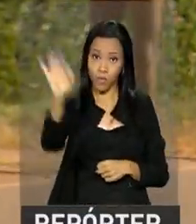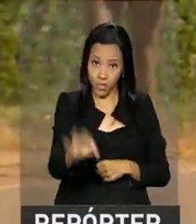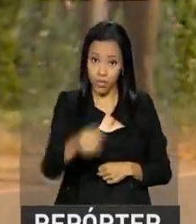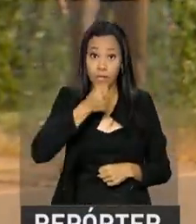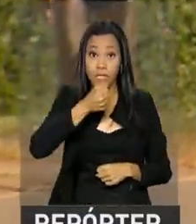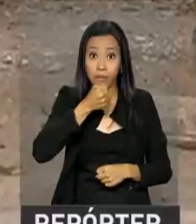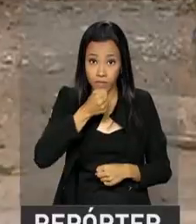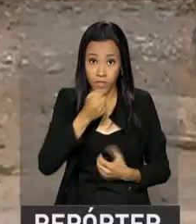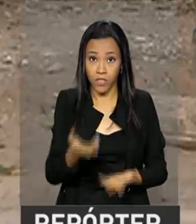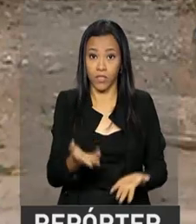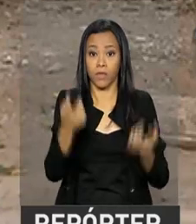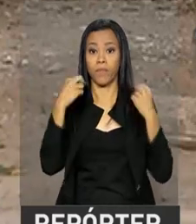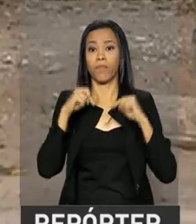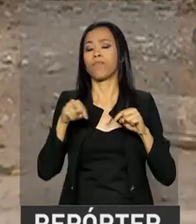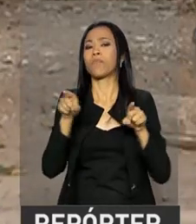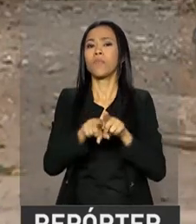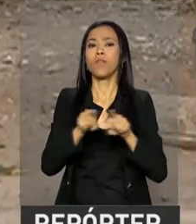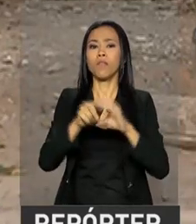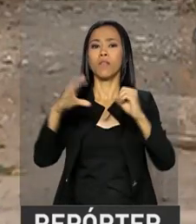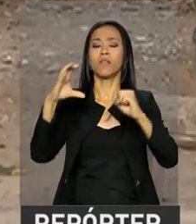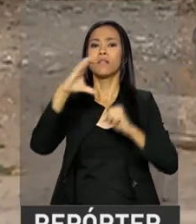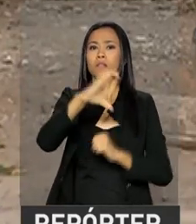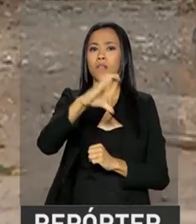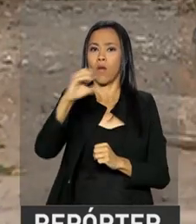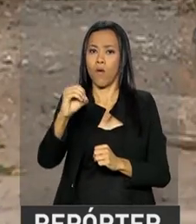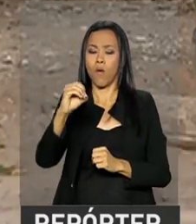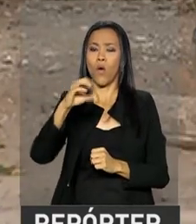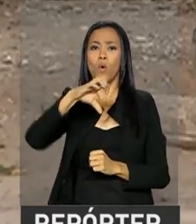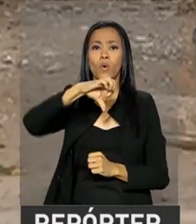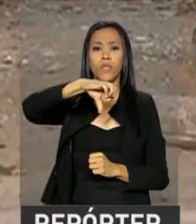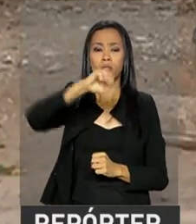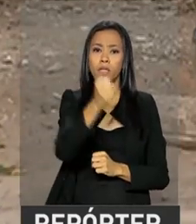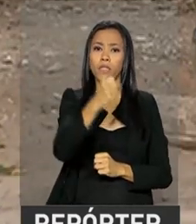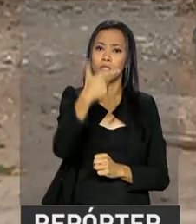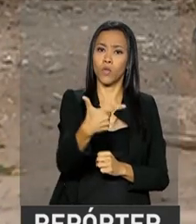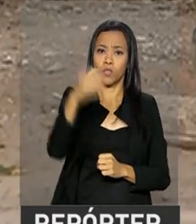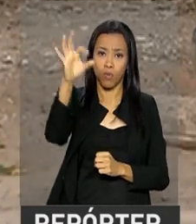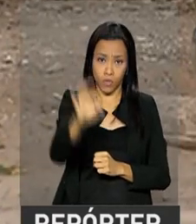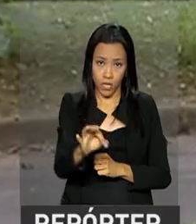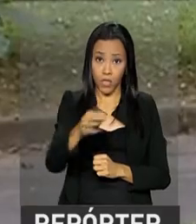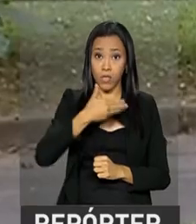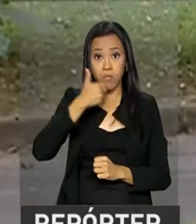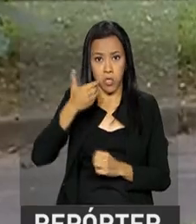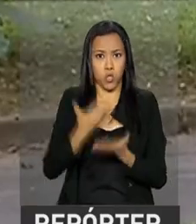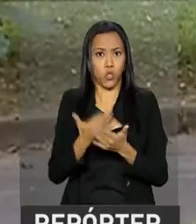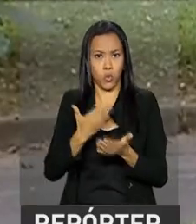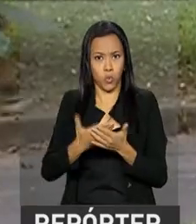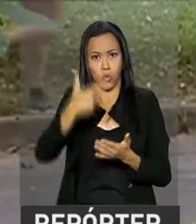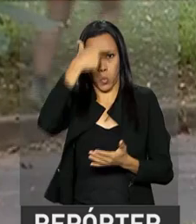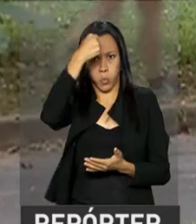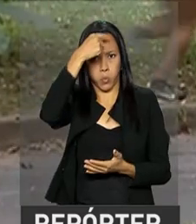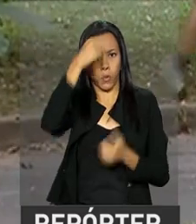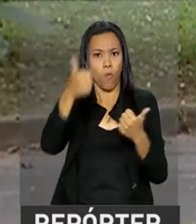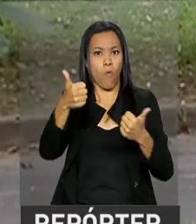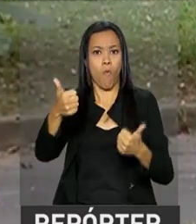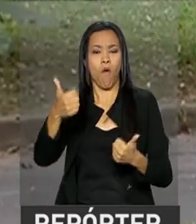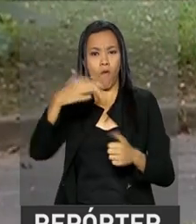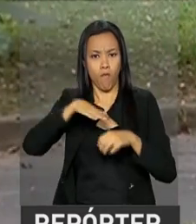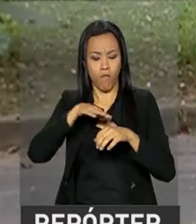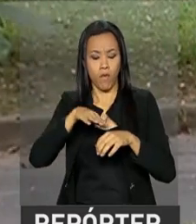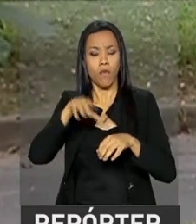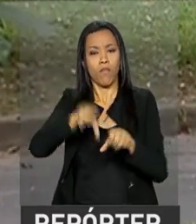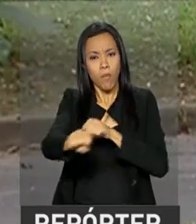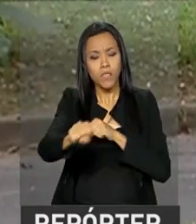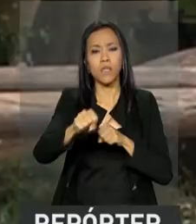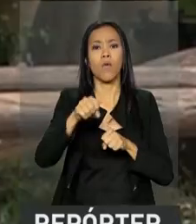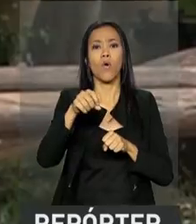entrevistados na região centrooeste 82% dos entrevistados com melhor nível de escolaridade acreditam que o governo Deva investir